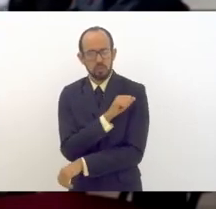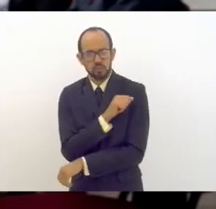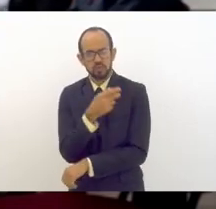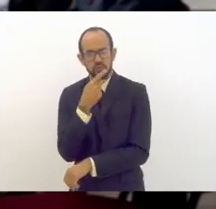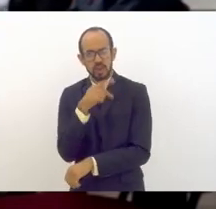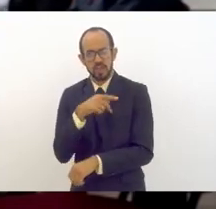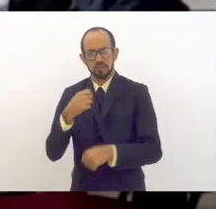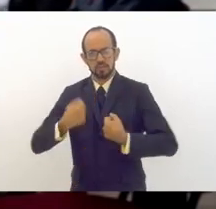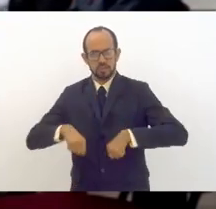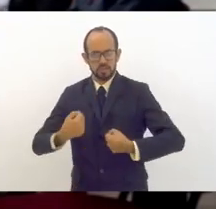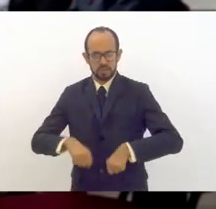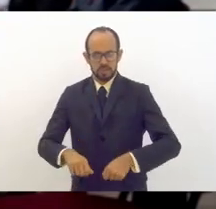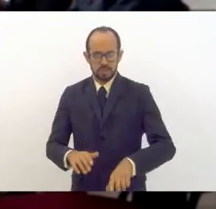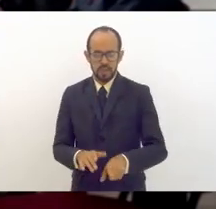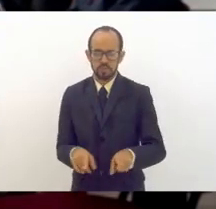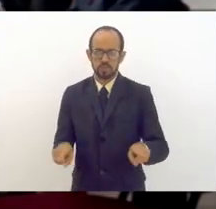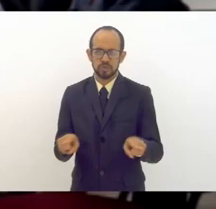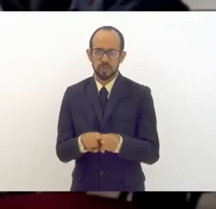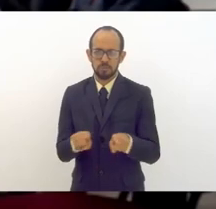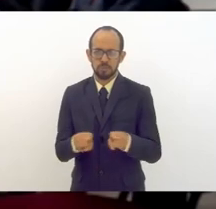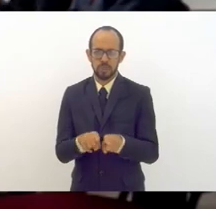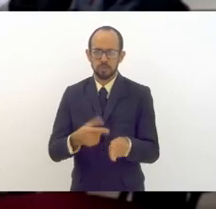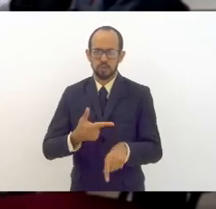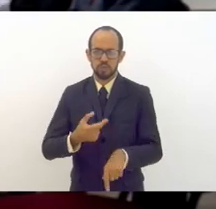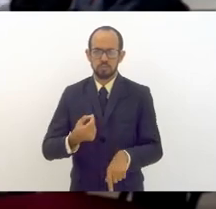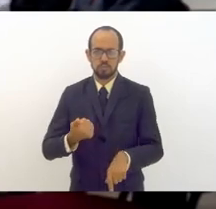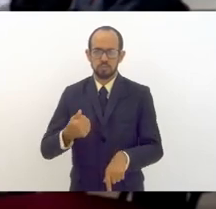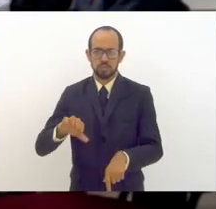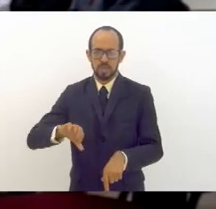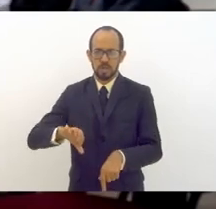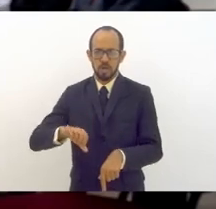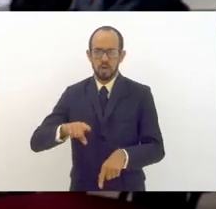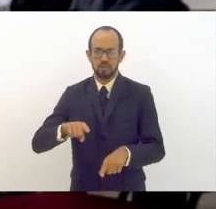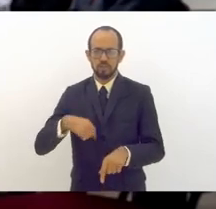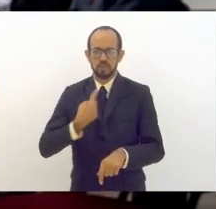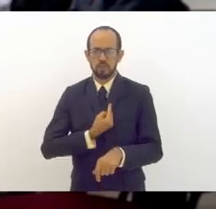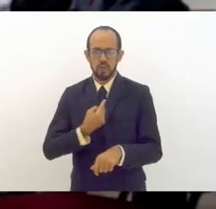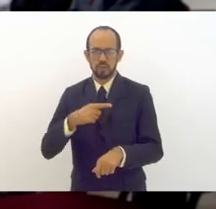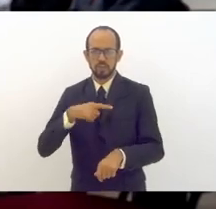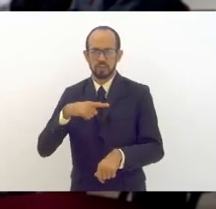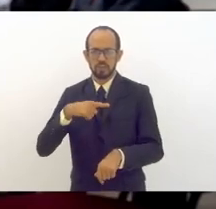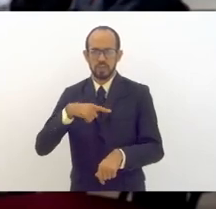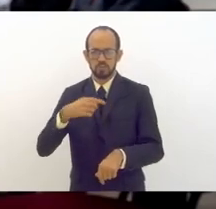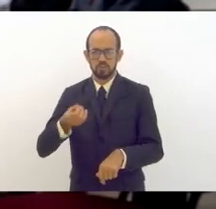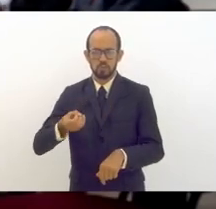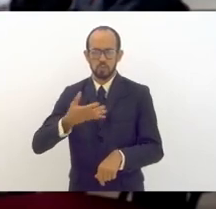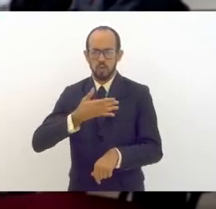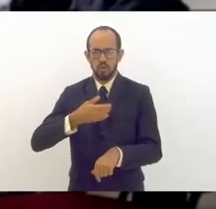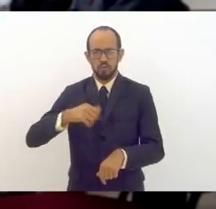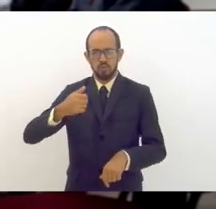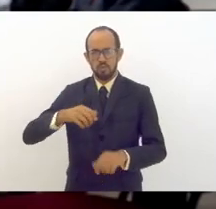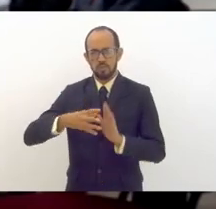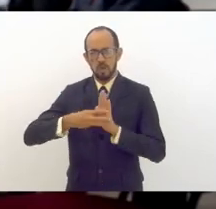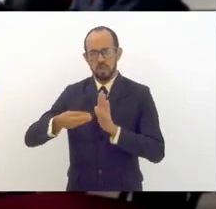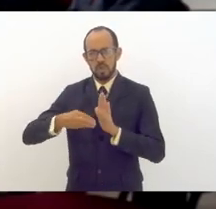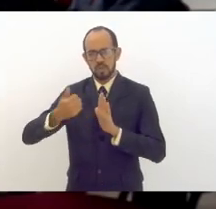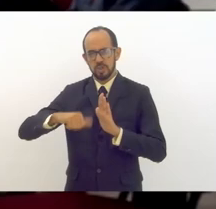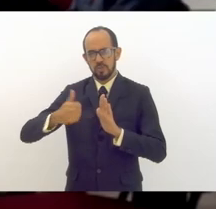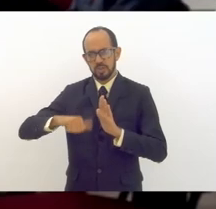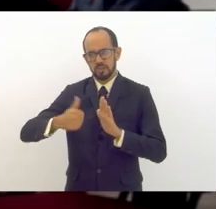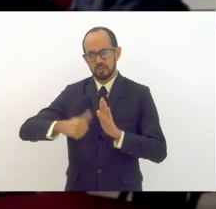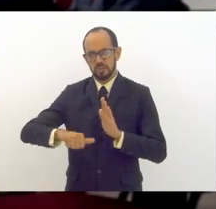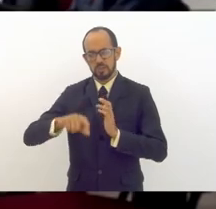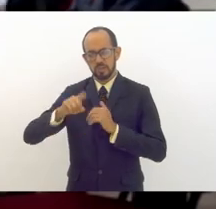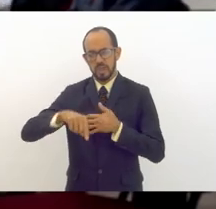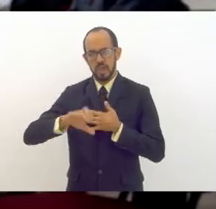como demanda. Então, em 2019, a gente vem com um novo modelo de avaliação, que é a Conhecer, que